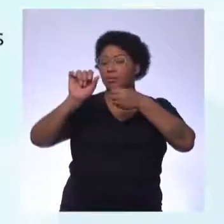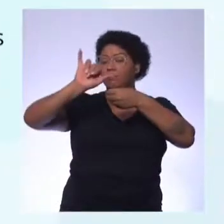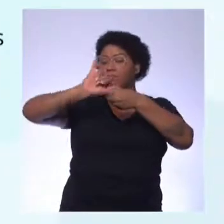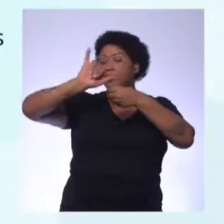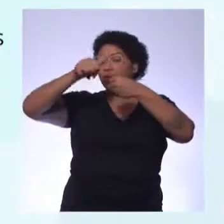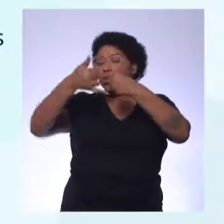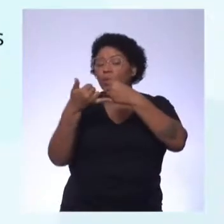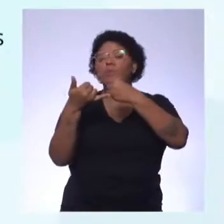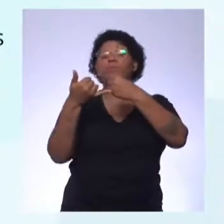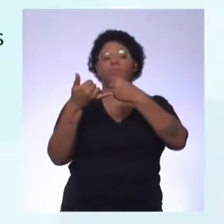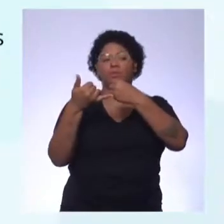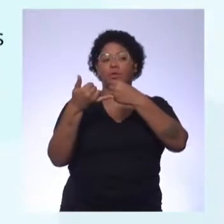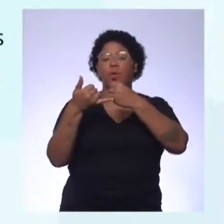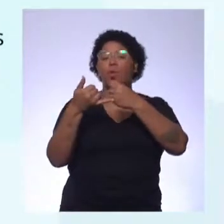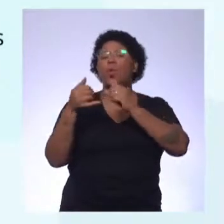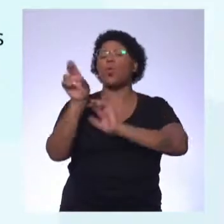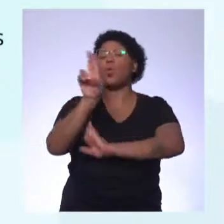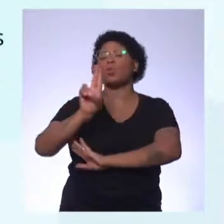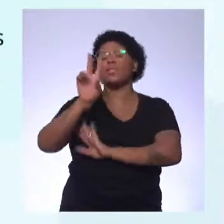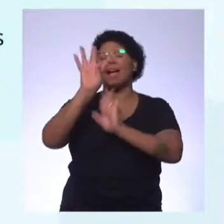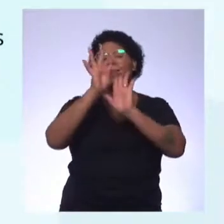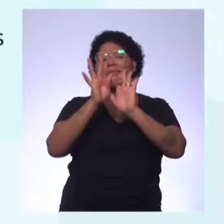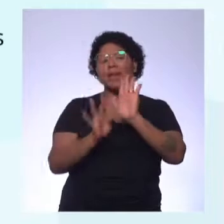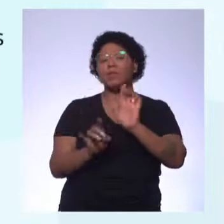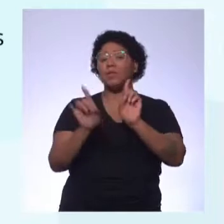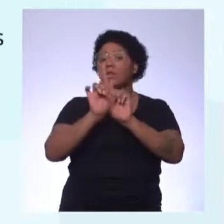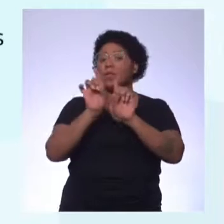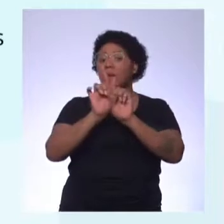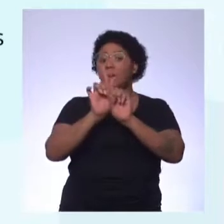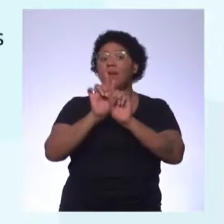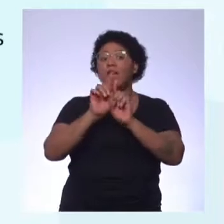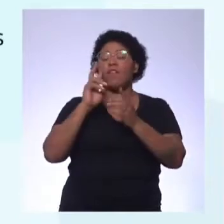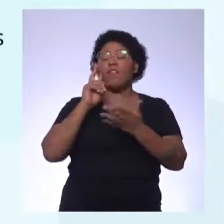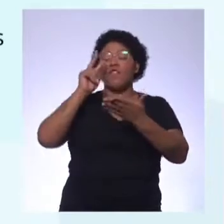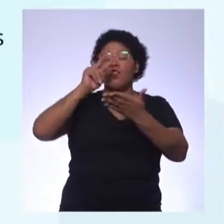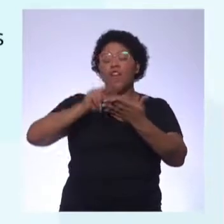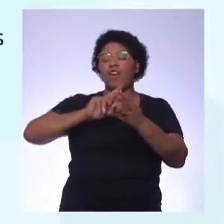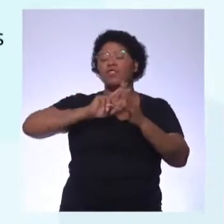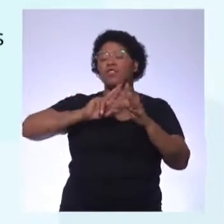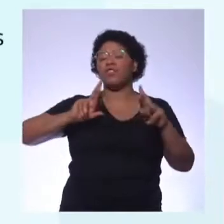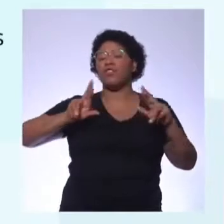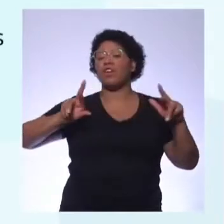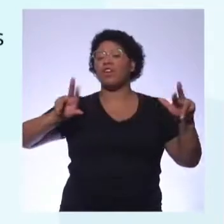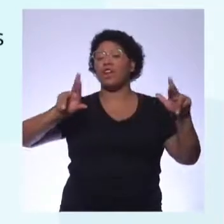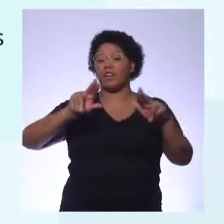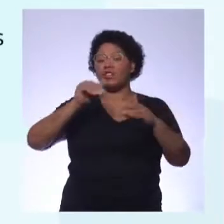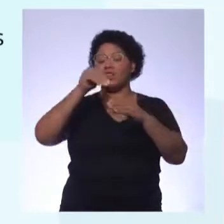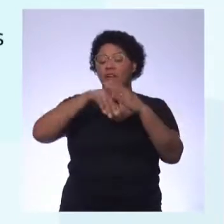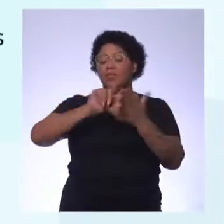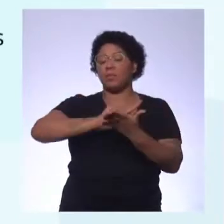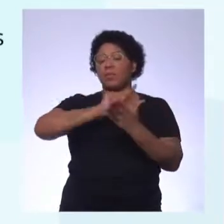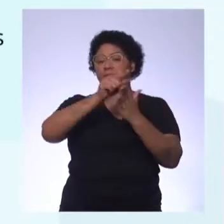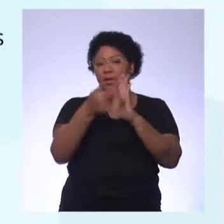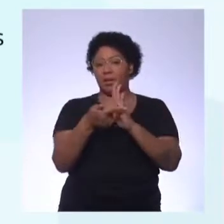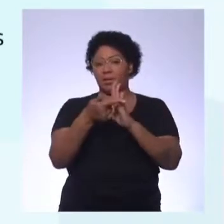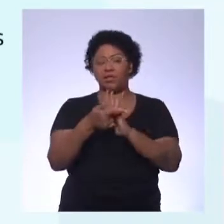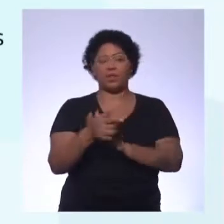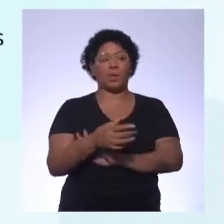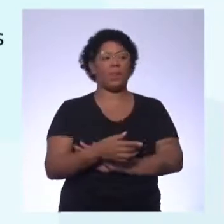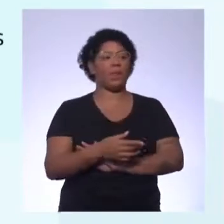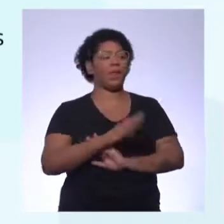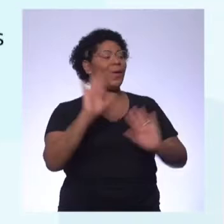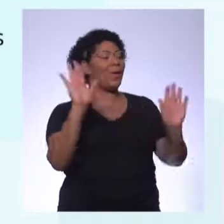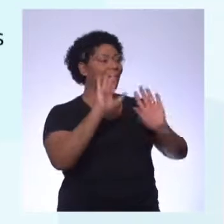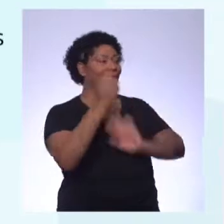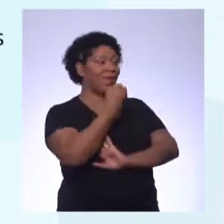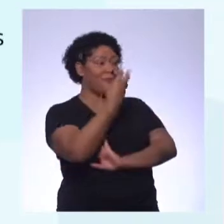produzir diferentes gêneros textuais, conhecimentos linguísticos e gramaticais. Silene. Olá,